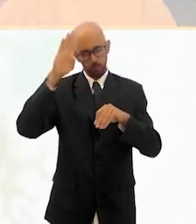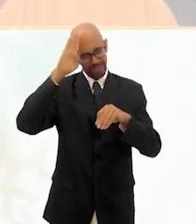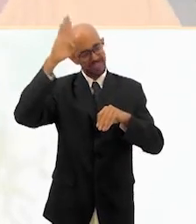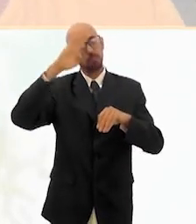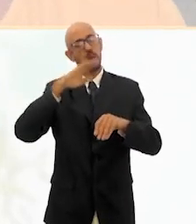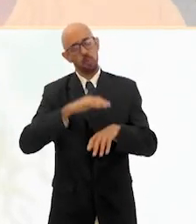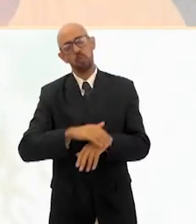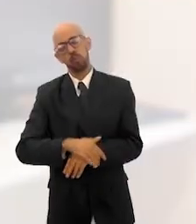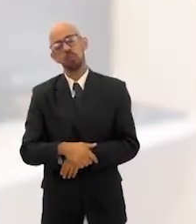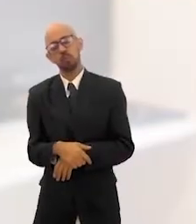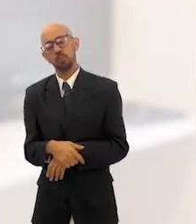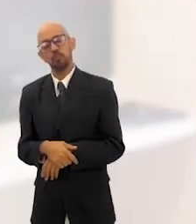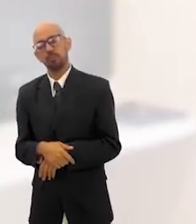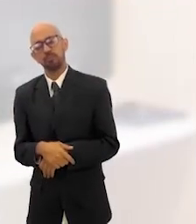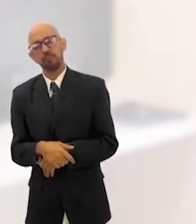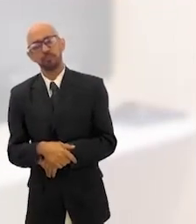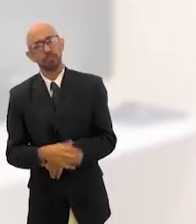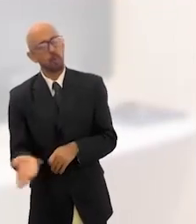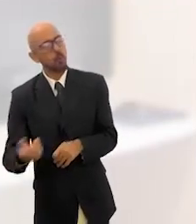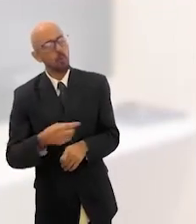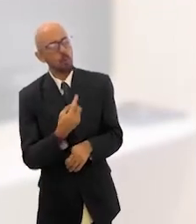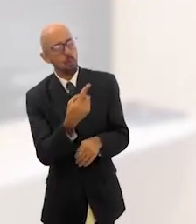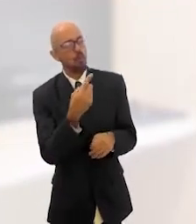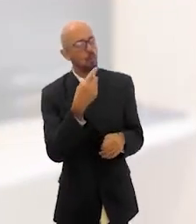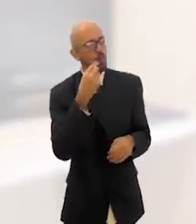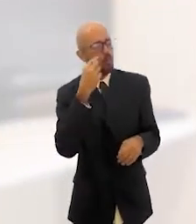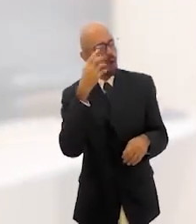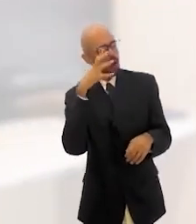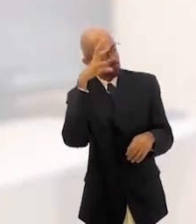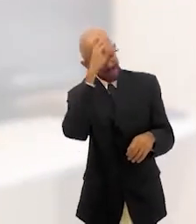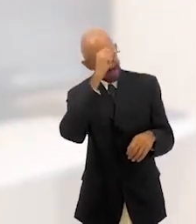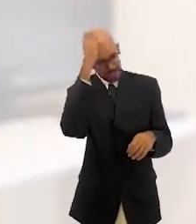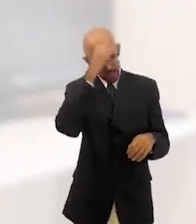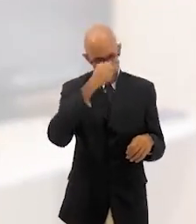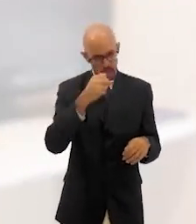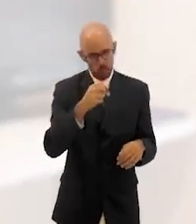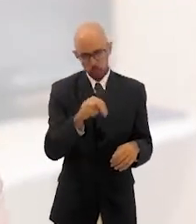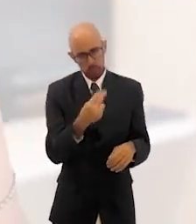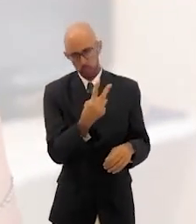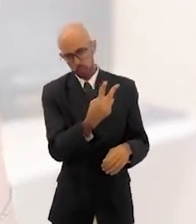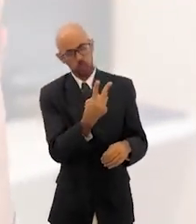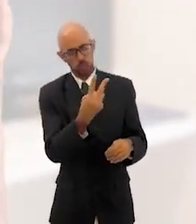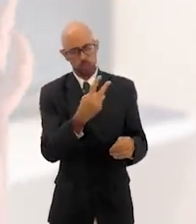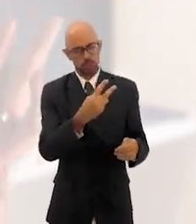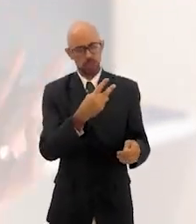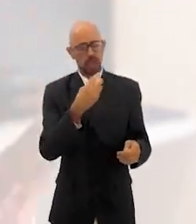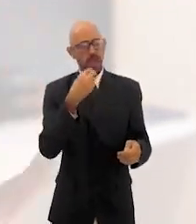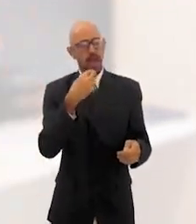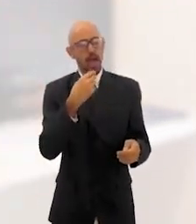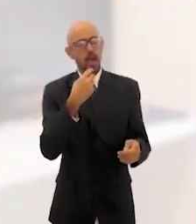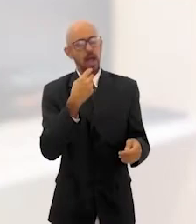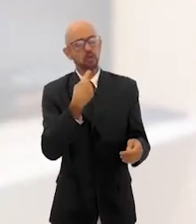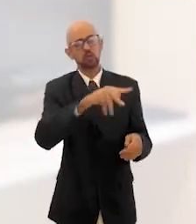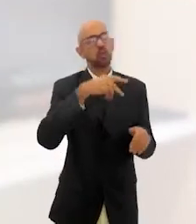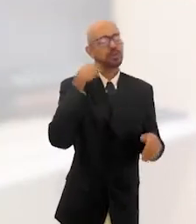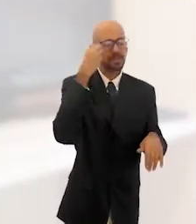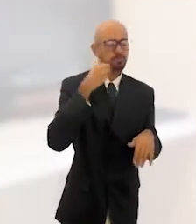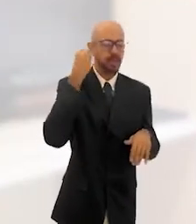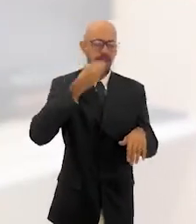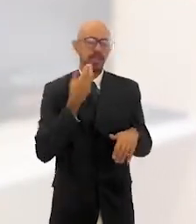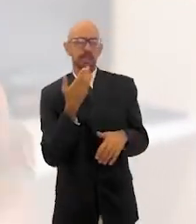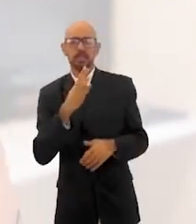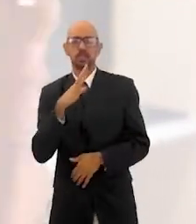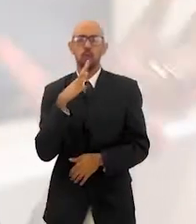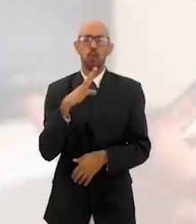saísse? Podia sair uma lição, podiam sair duas lições. O que que essa experiência te trouxe